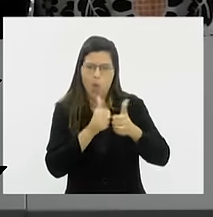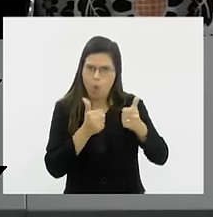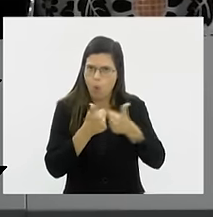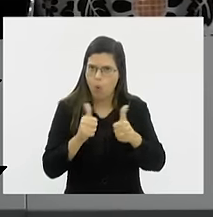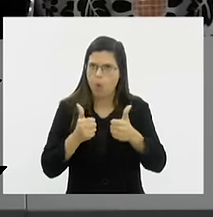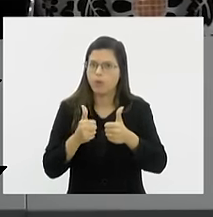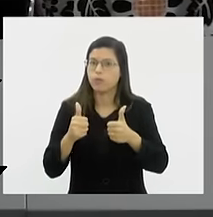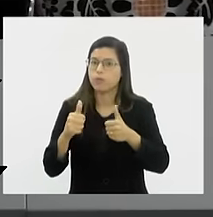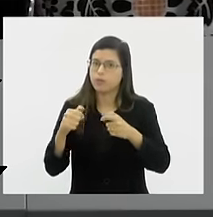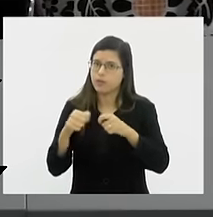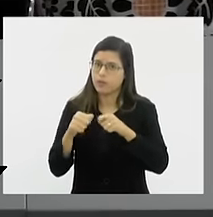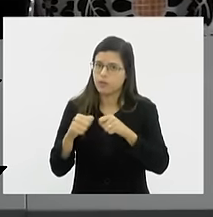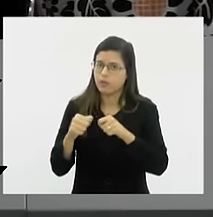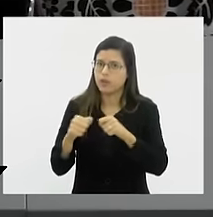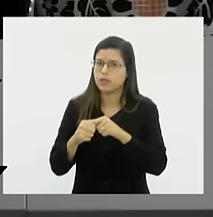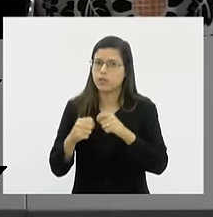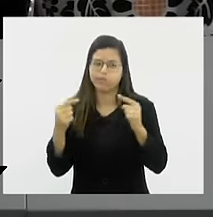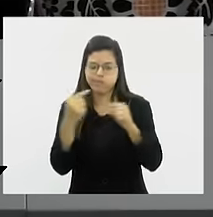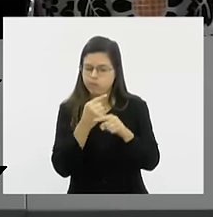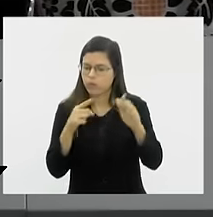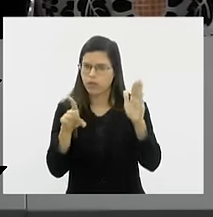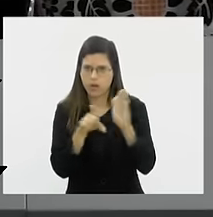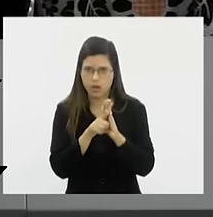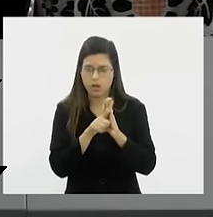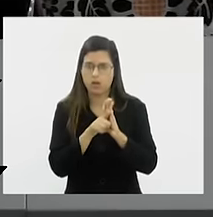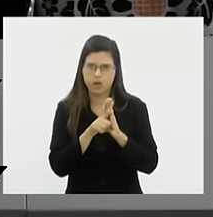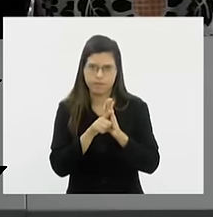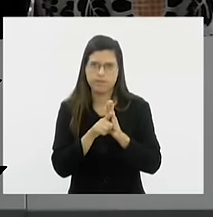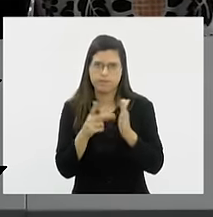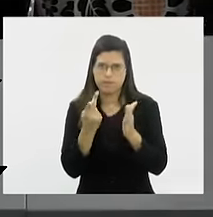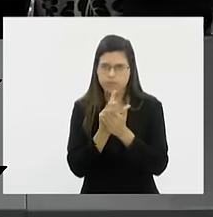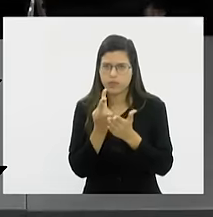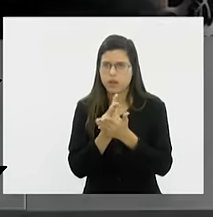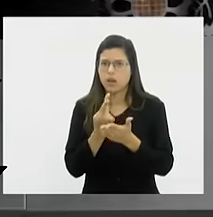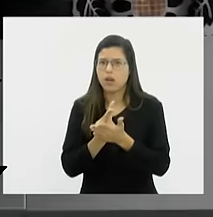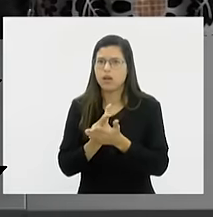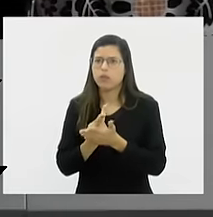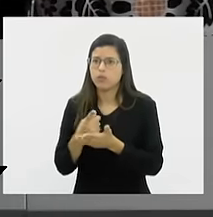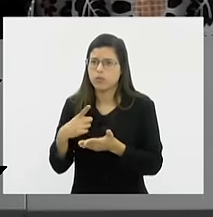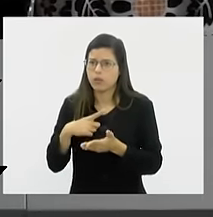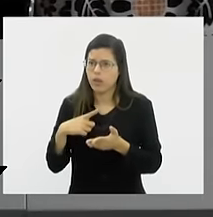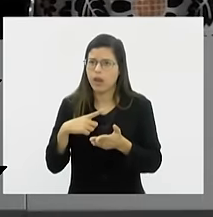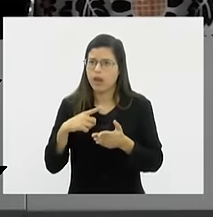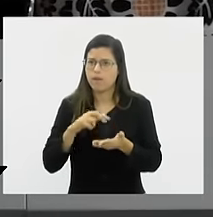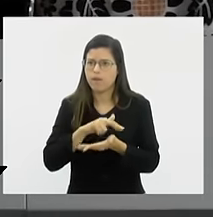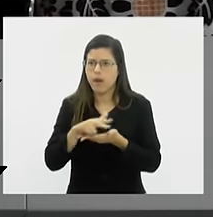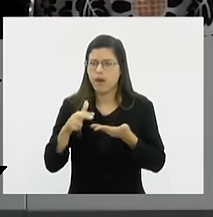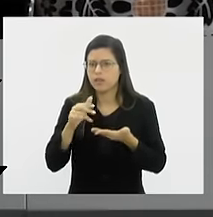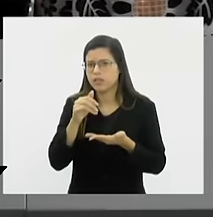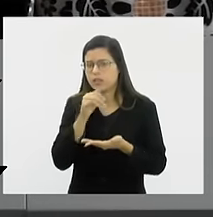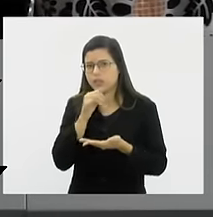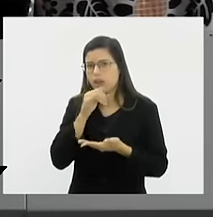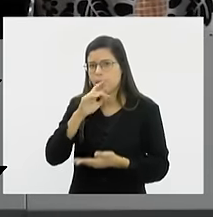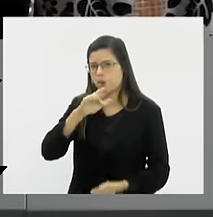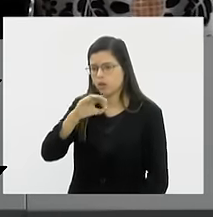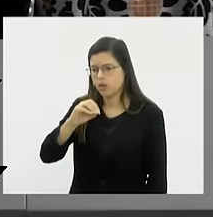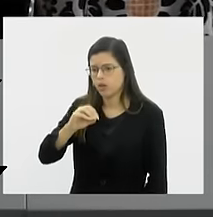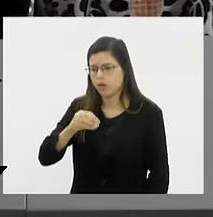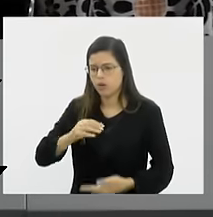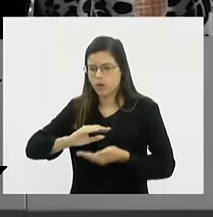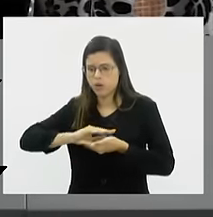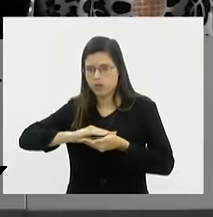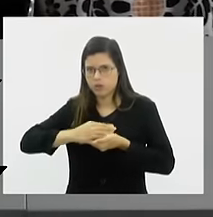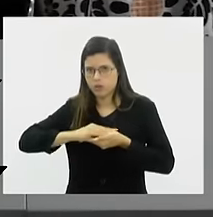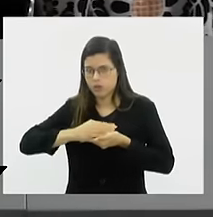essa ilegalidade. Consequência disso é que ela entrega muitas linhas. Por exemplo, Rio das Ostras não tem transporte